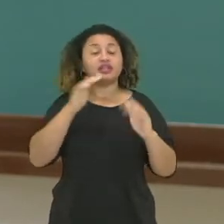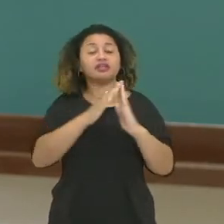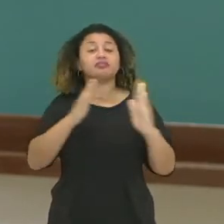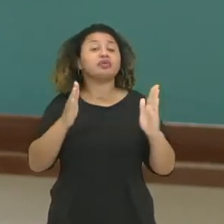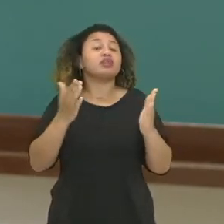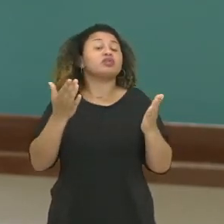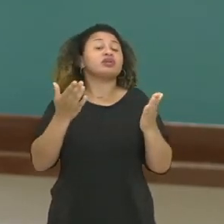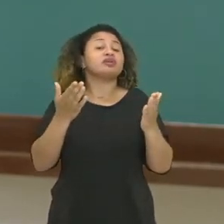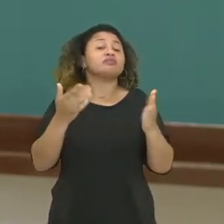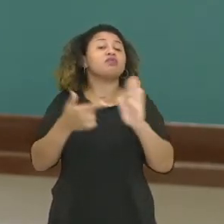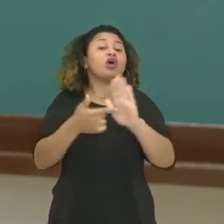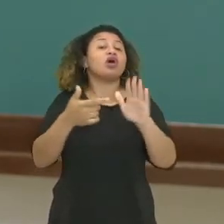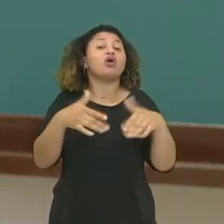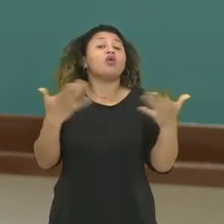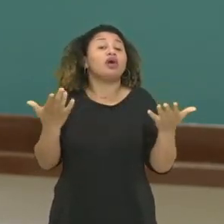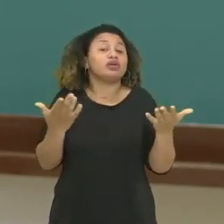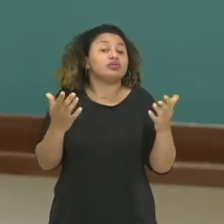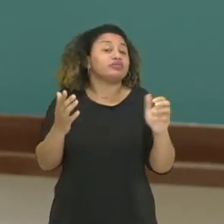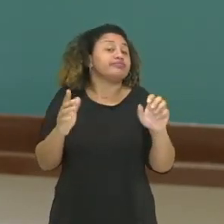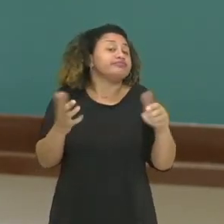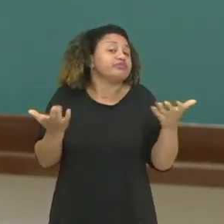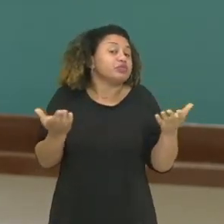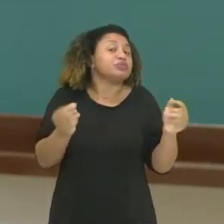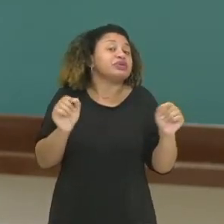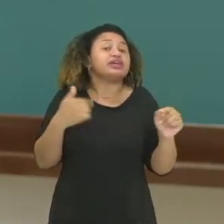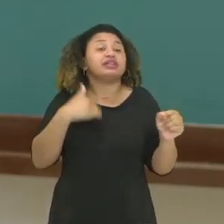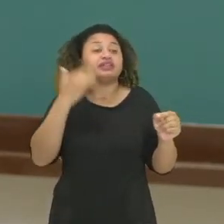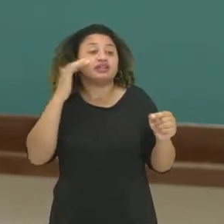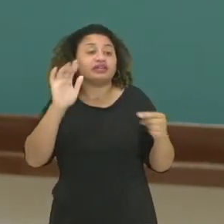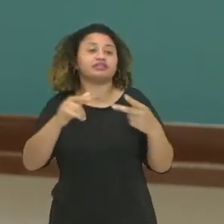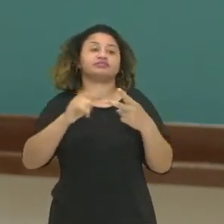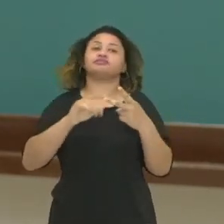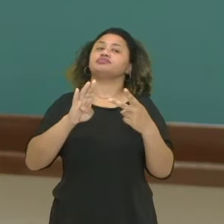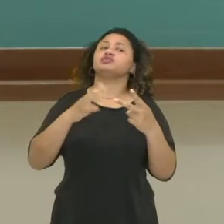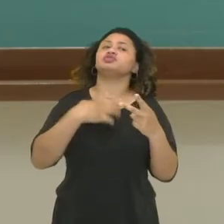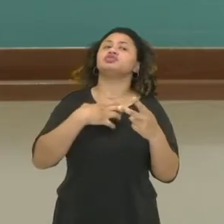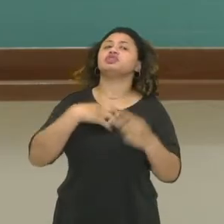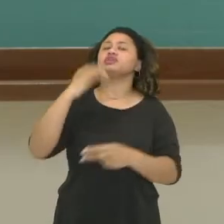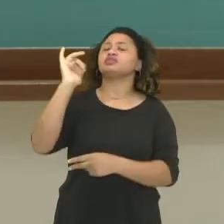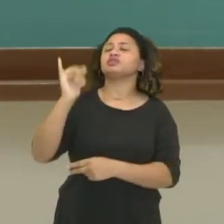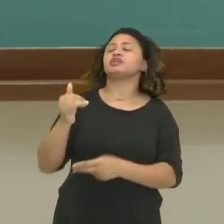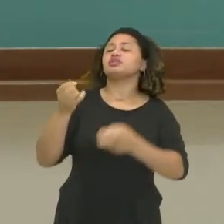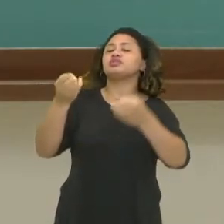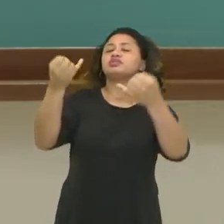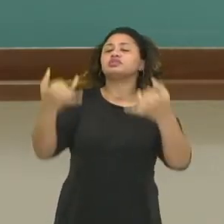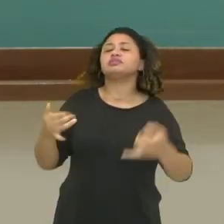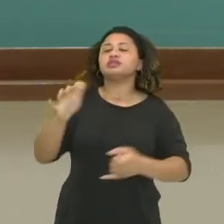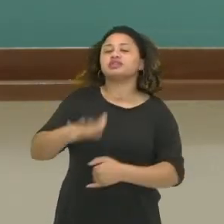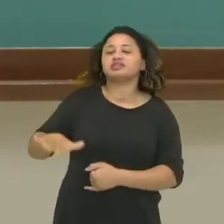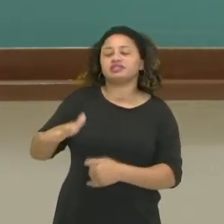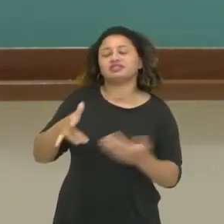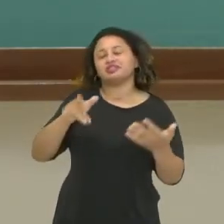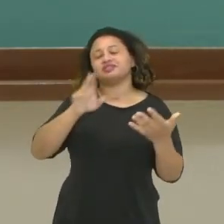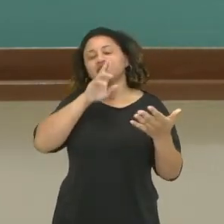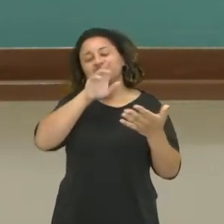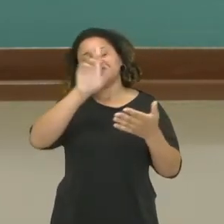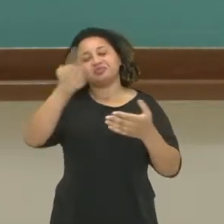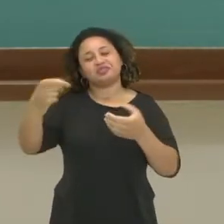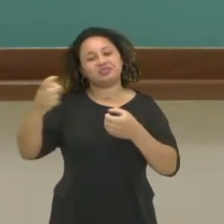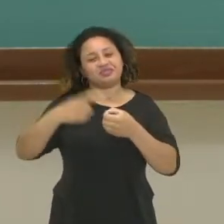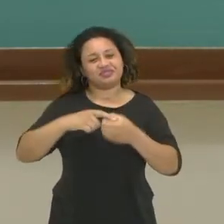data? Na letra B, de que modo o narrador descreve a cena? Faz aí que eu te aguardo